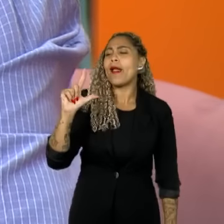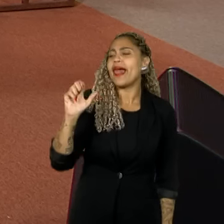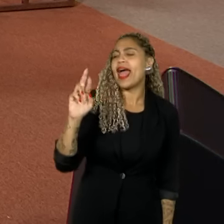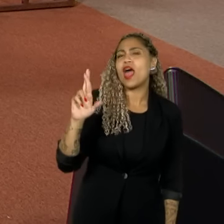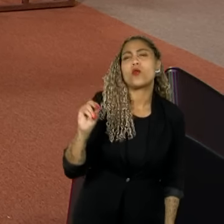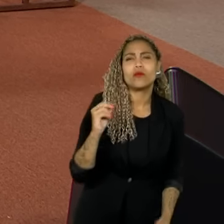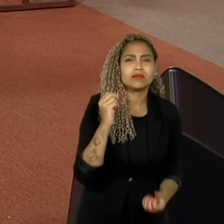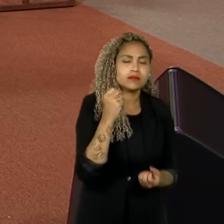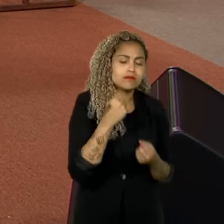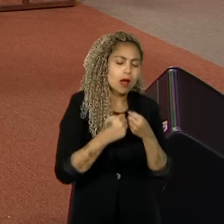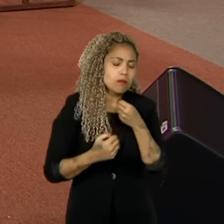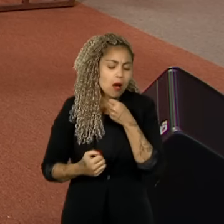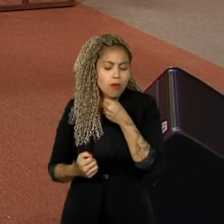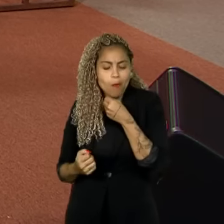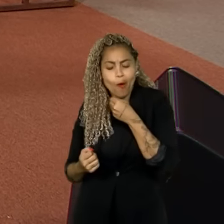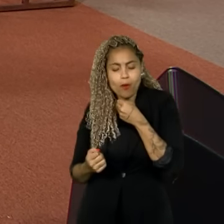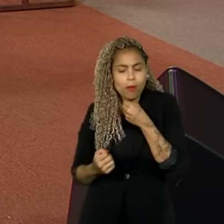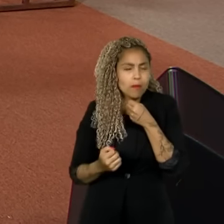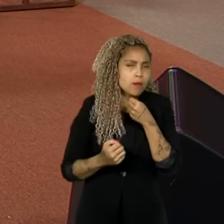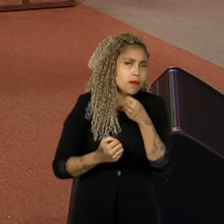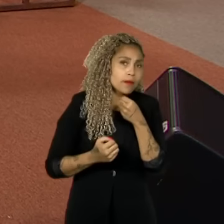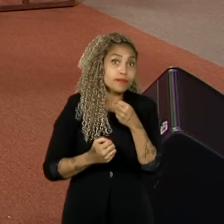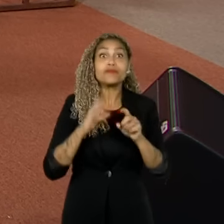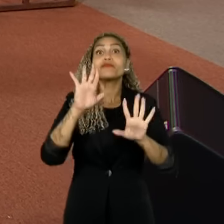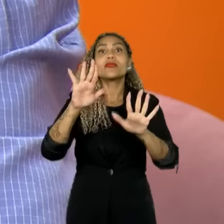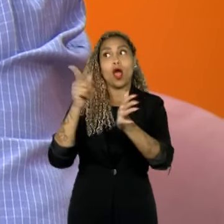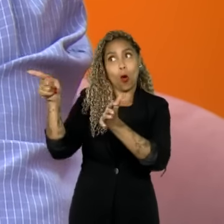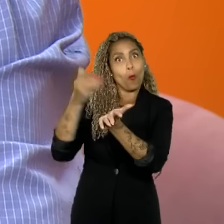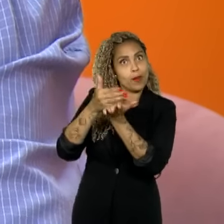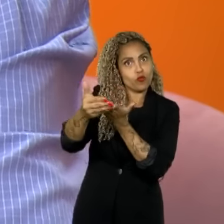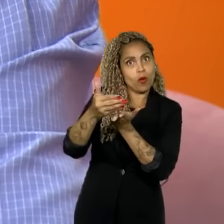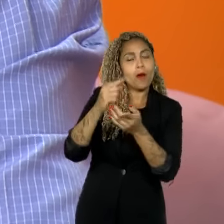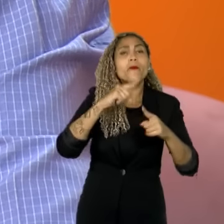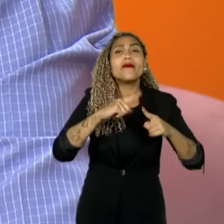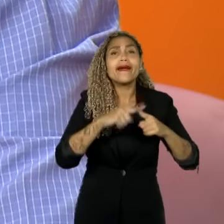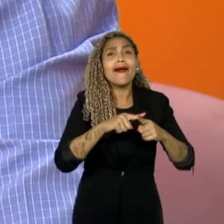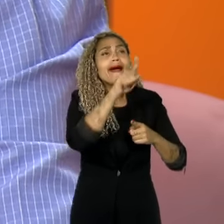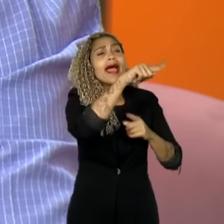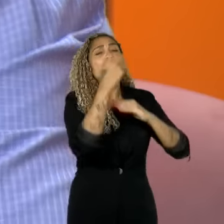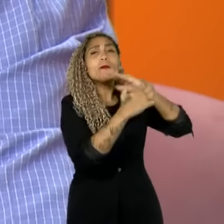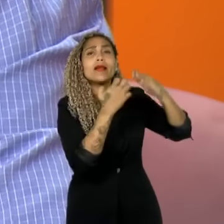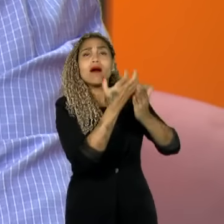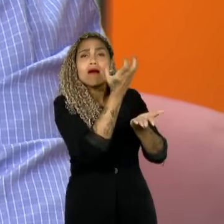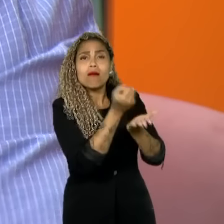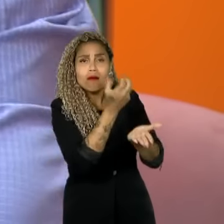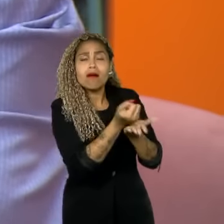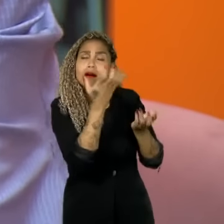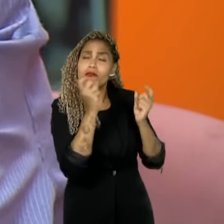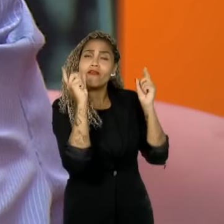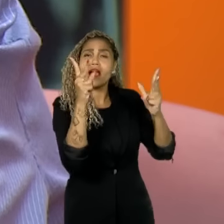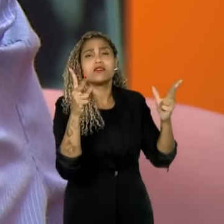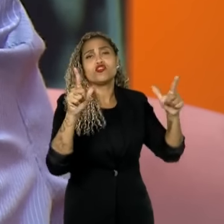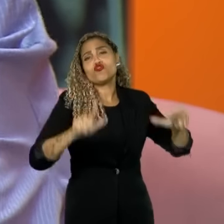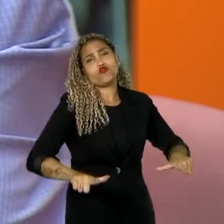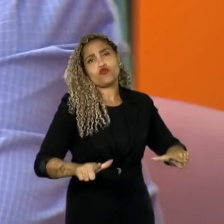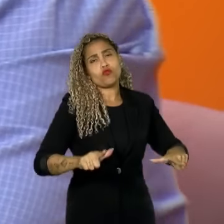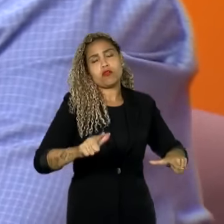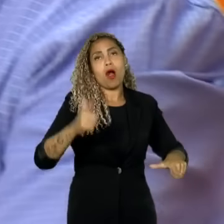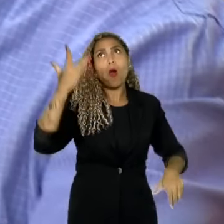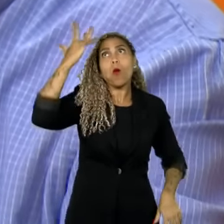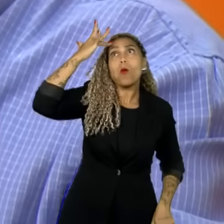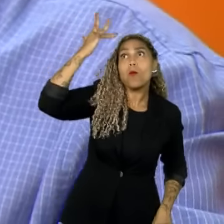cantando bolero, né? Não, é porque a gravadora quer vender disco. O que está na moda, ela quer fazer o que está na moda para vender disco. Claro,